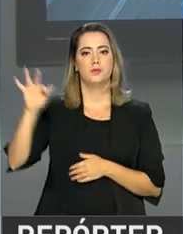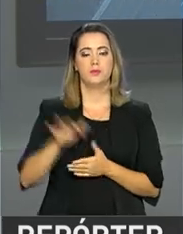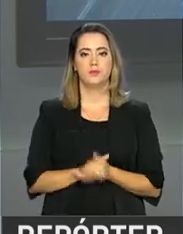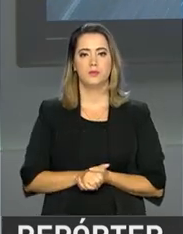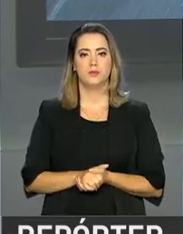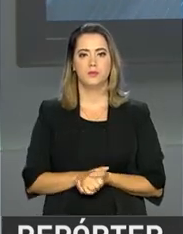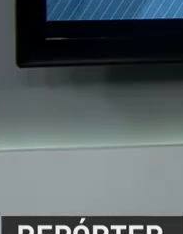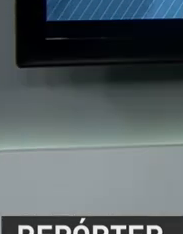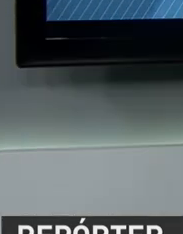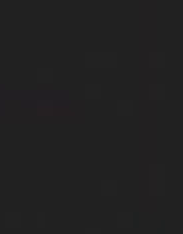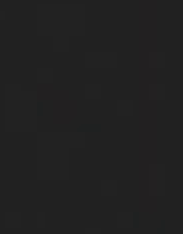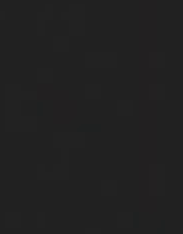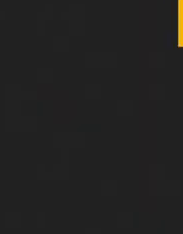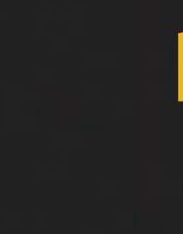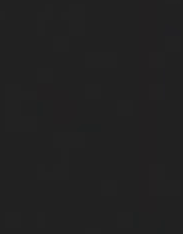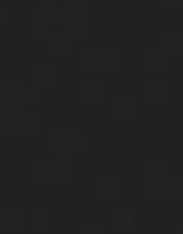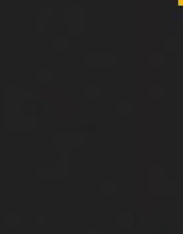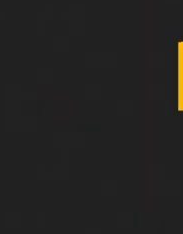federal